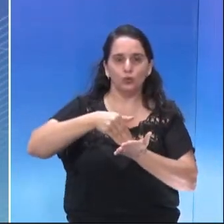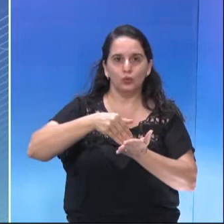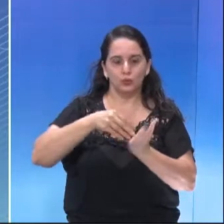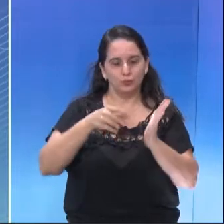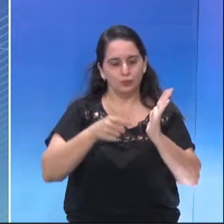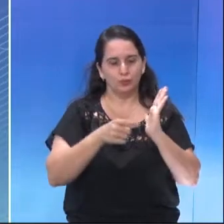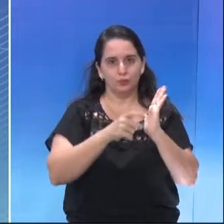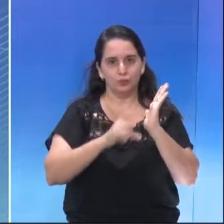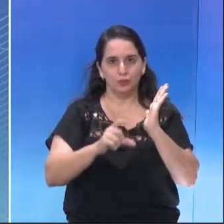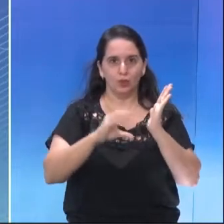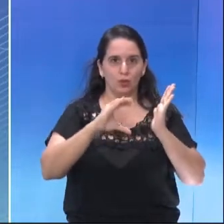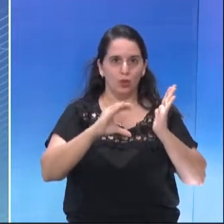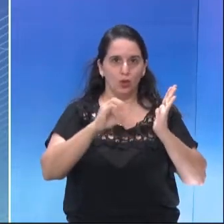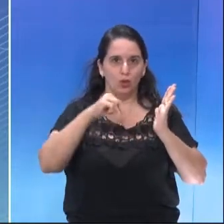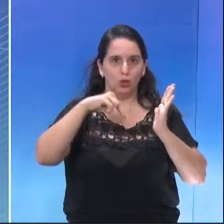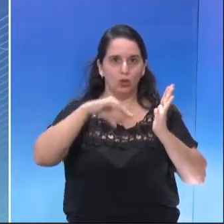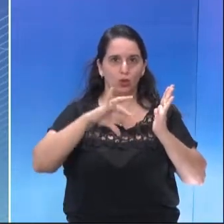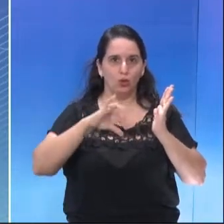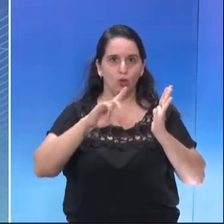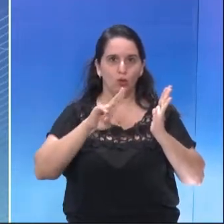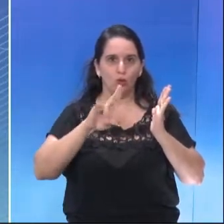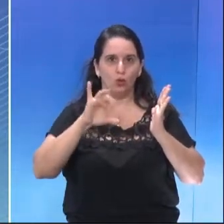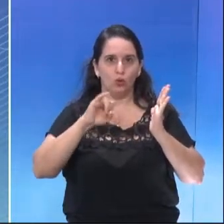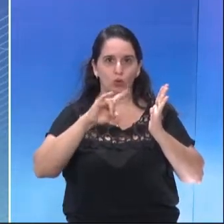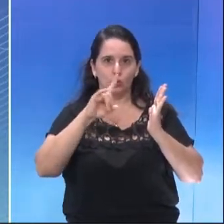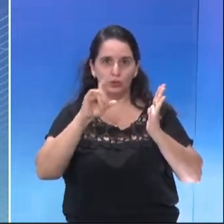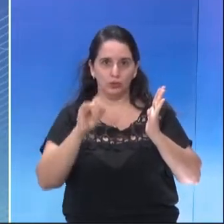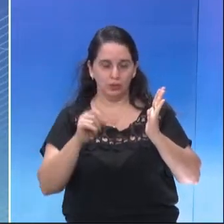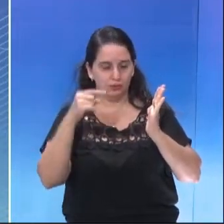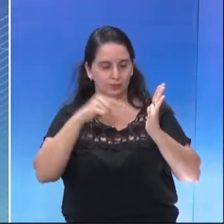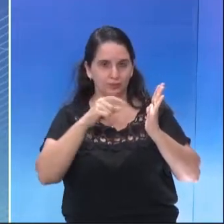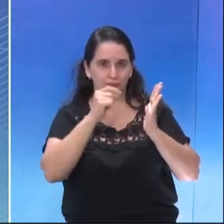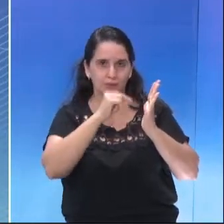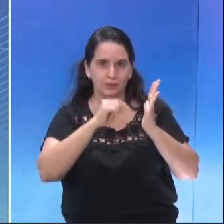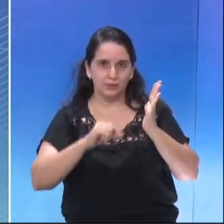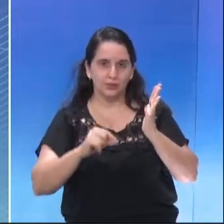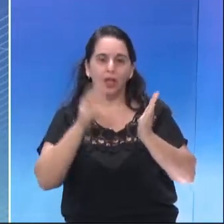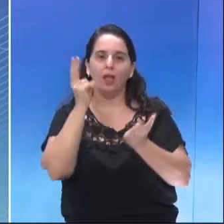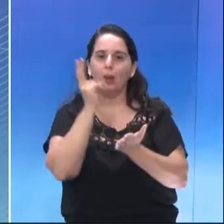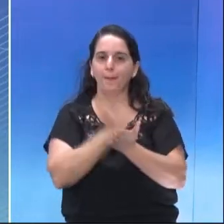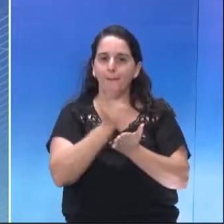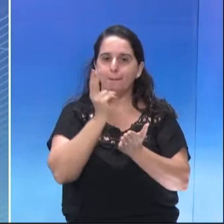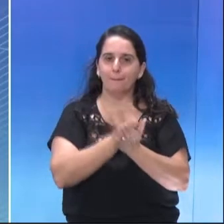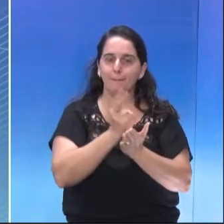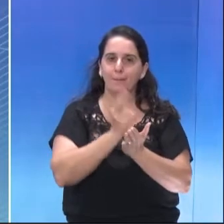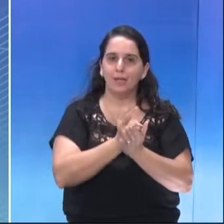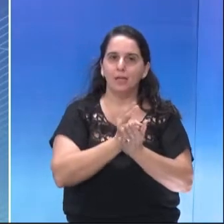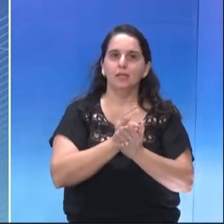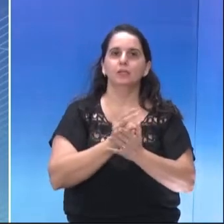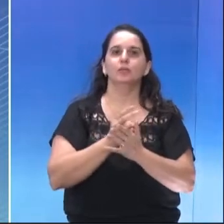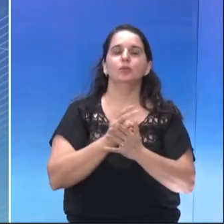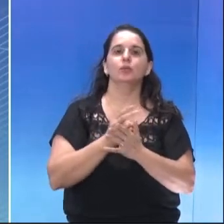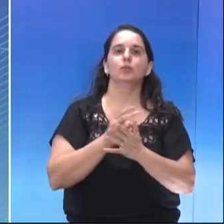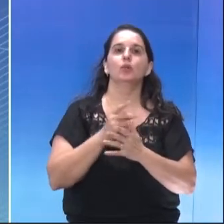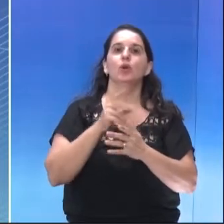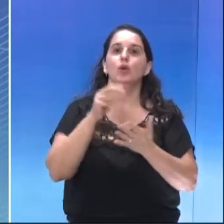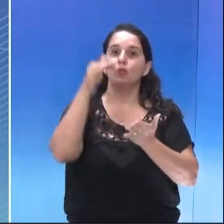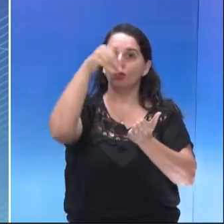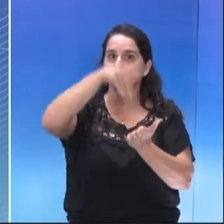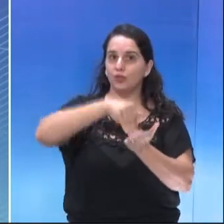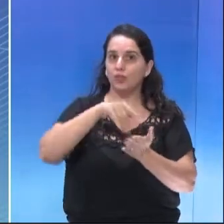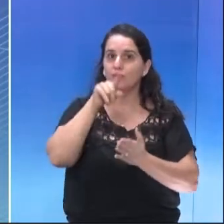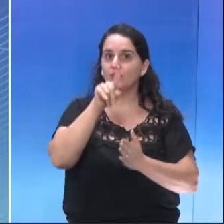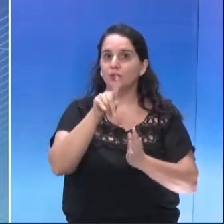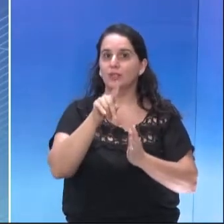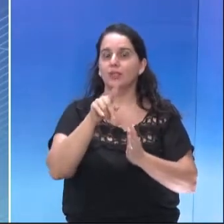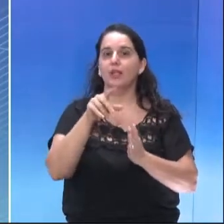Enem está dizendo, nesse lugar aí, você já escreveu o início, você já escreveu o meio. Então no final, dê a sua sugestão, dê